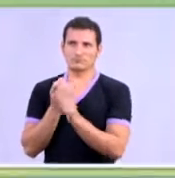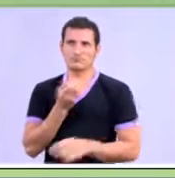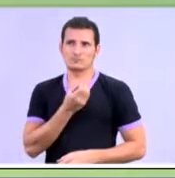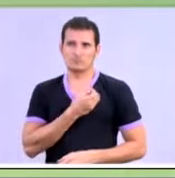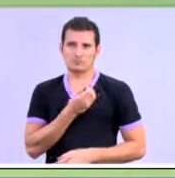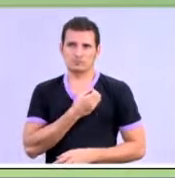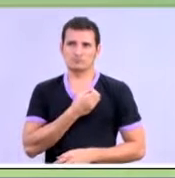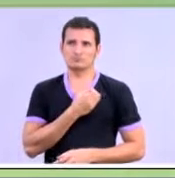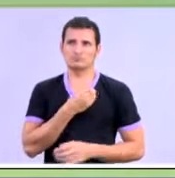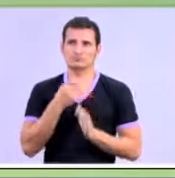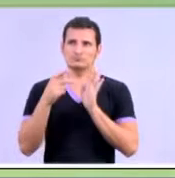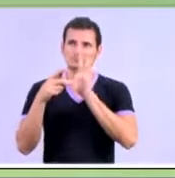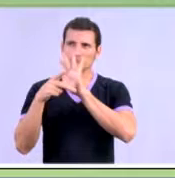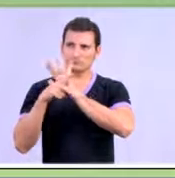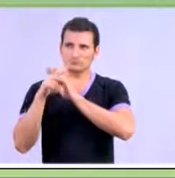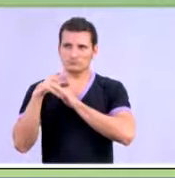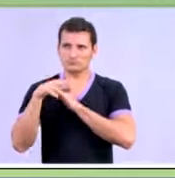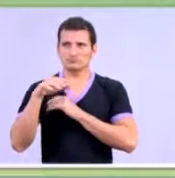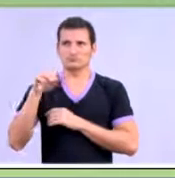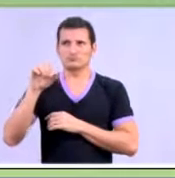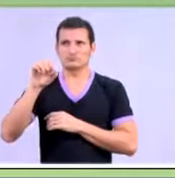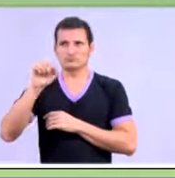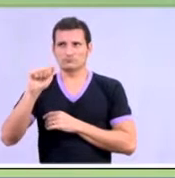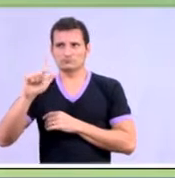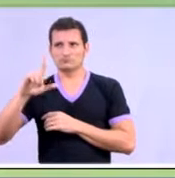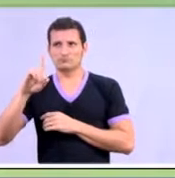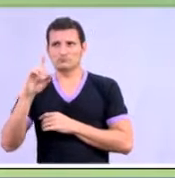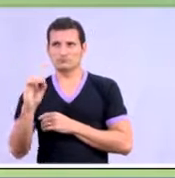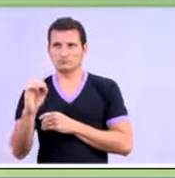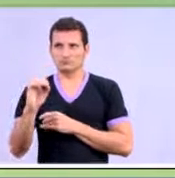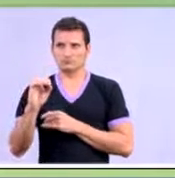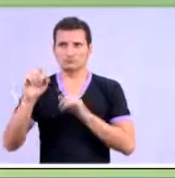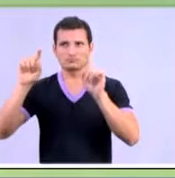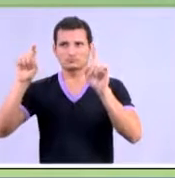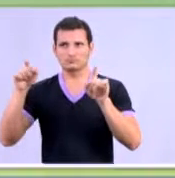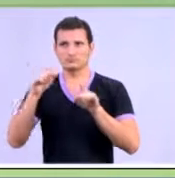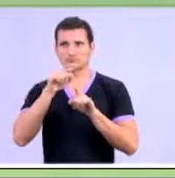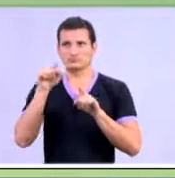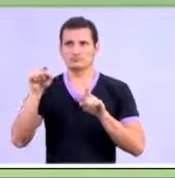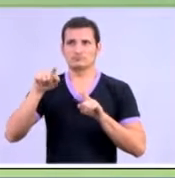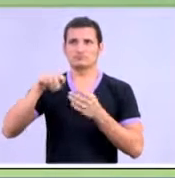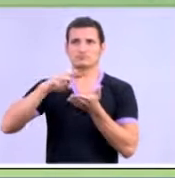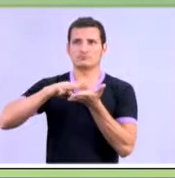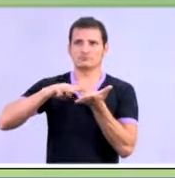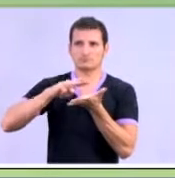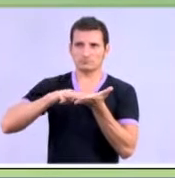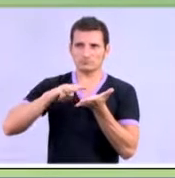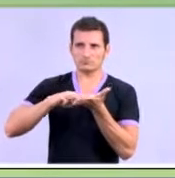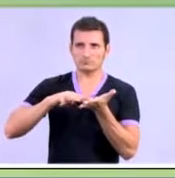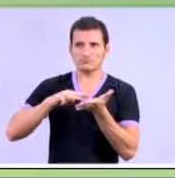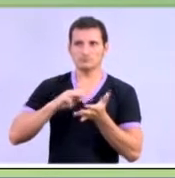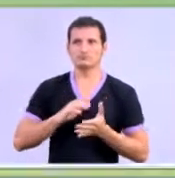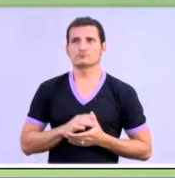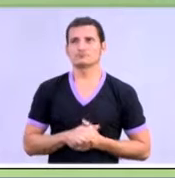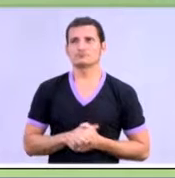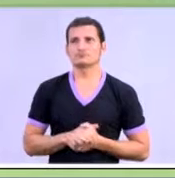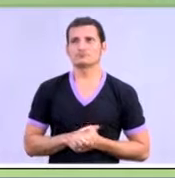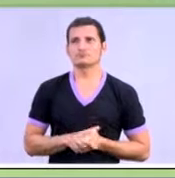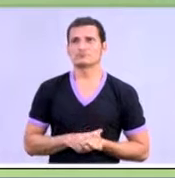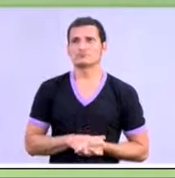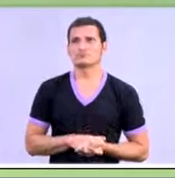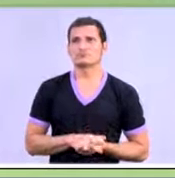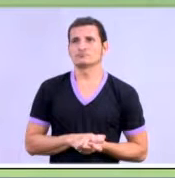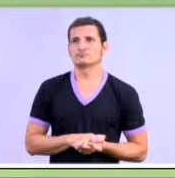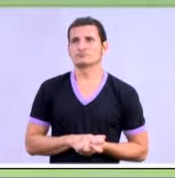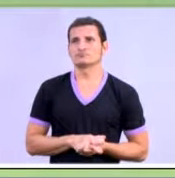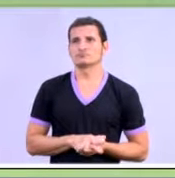e o saldo. Eu passaria entre parênteses, olha aqui, não método, o método, os parâmetros não preciso passar entre parênteses. Aí